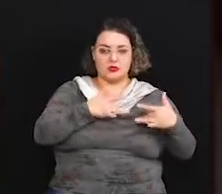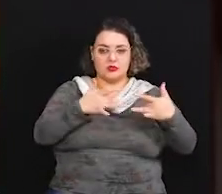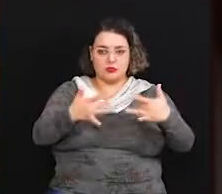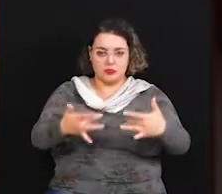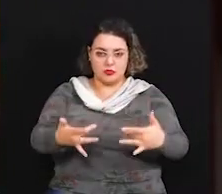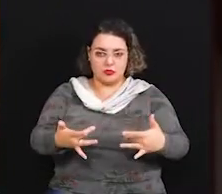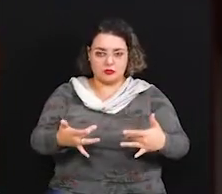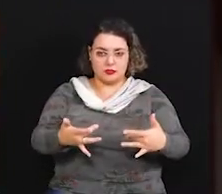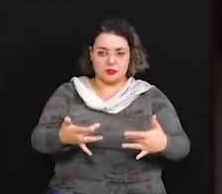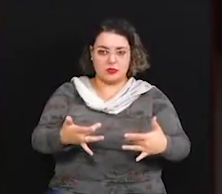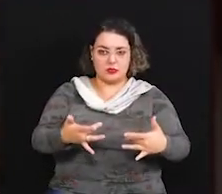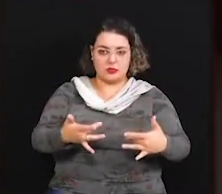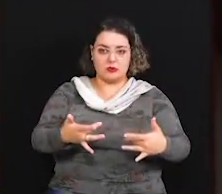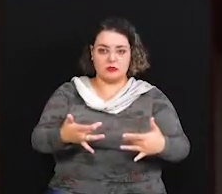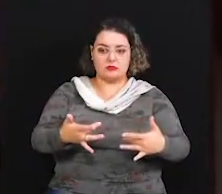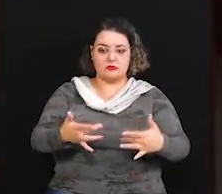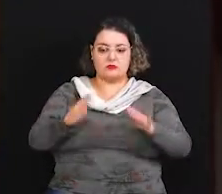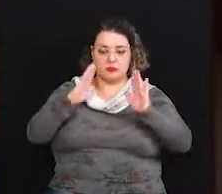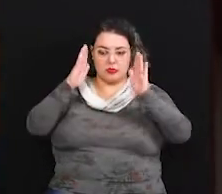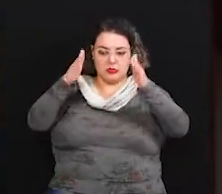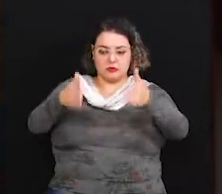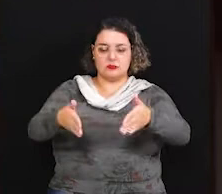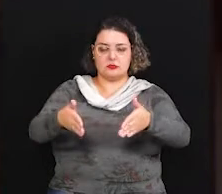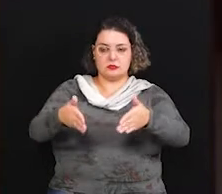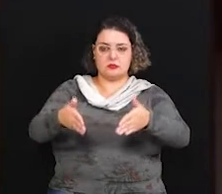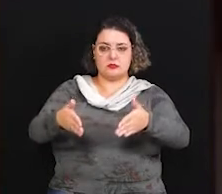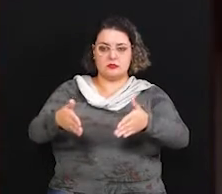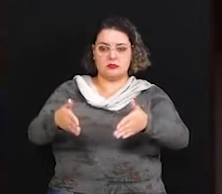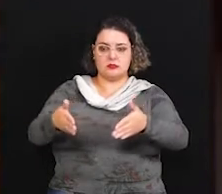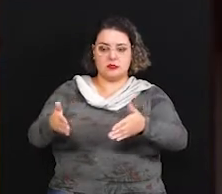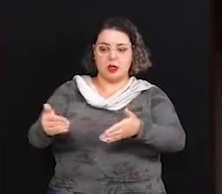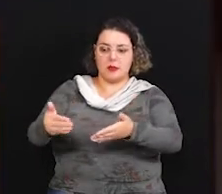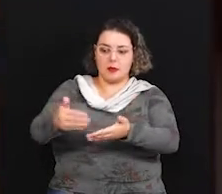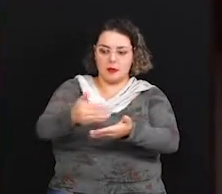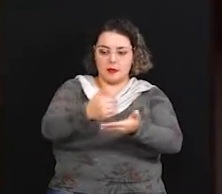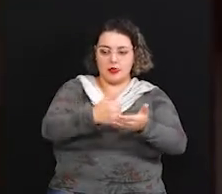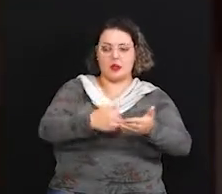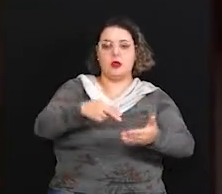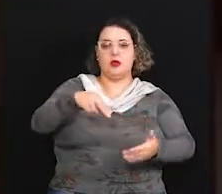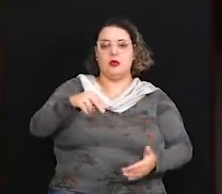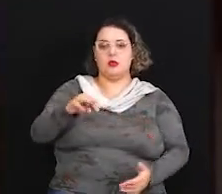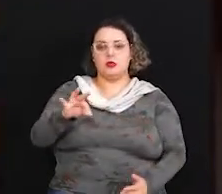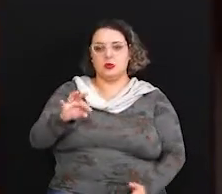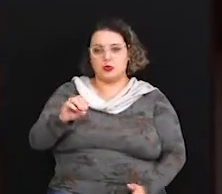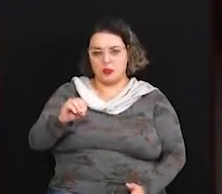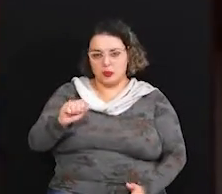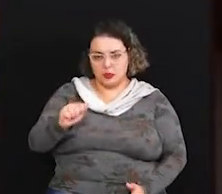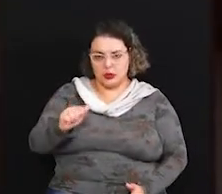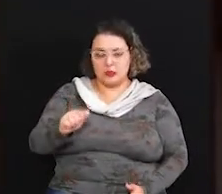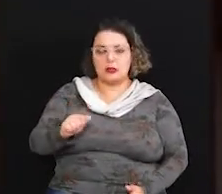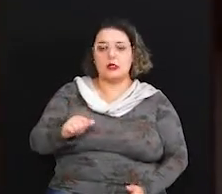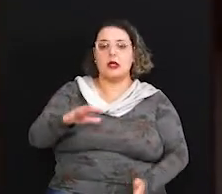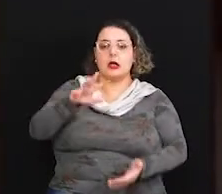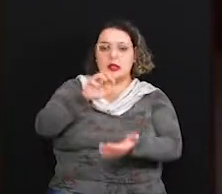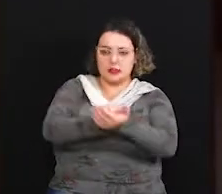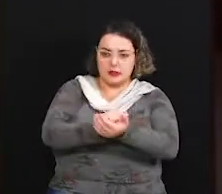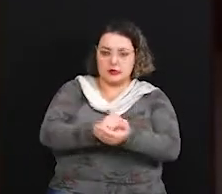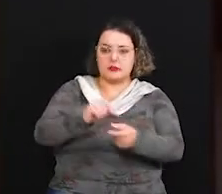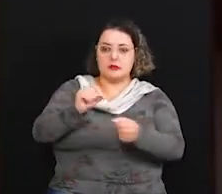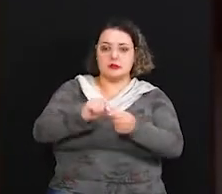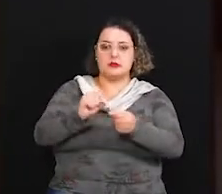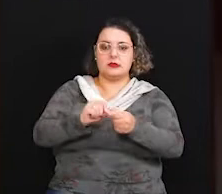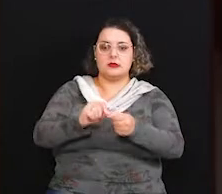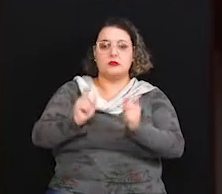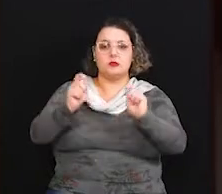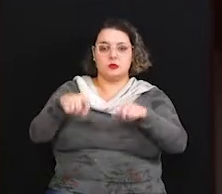voluntários que se dedica a isso aí. Eles coletam as notinhas, cadastram as notinhas e nós conseguimos fazer isso de uma